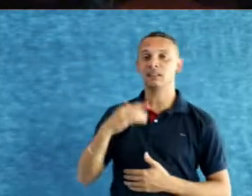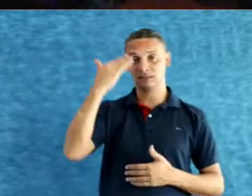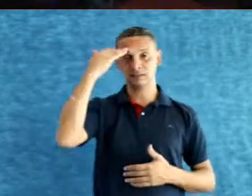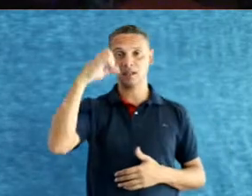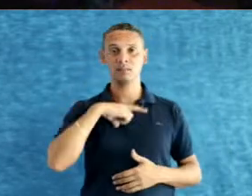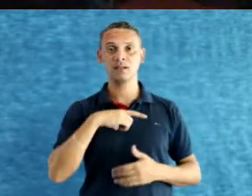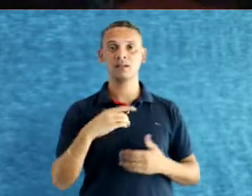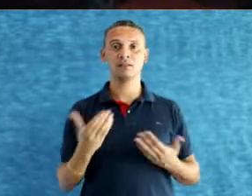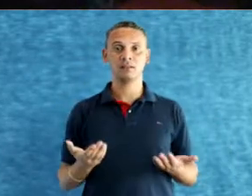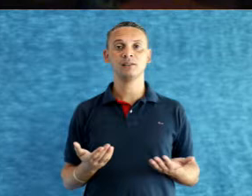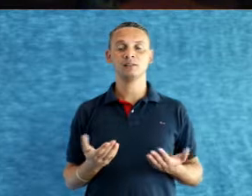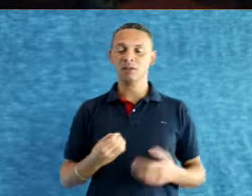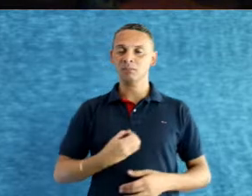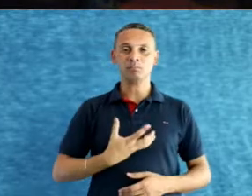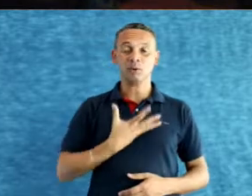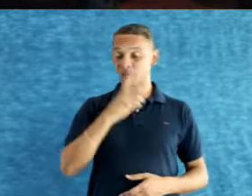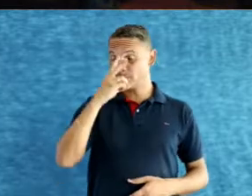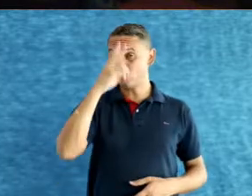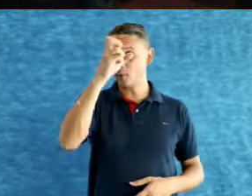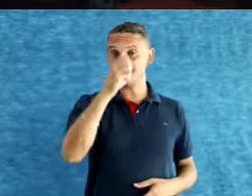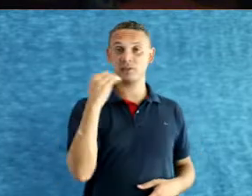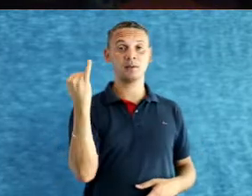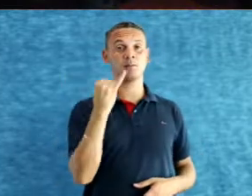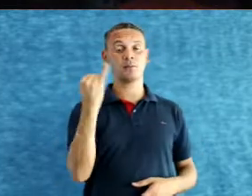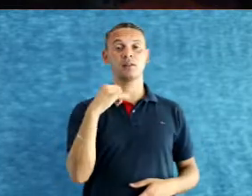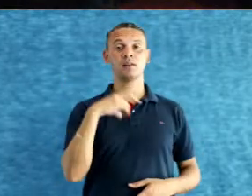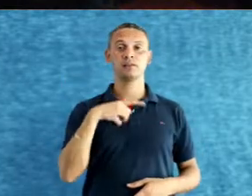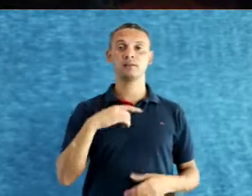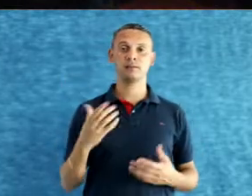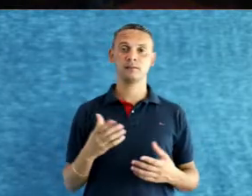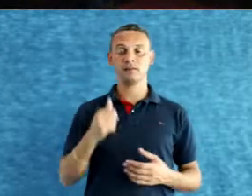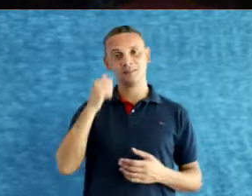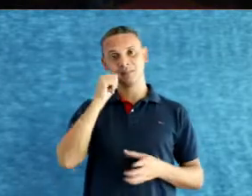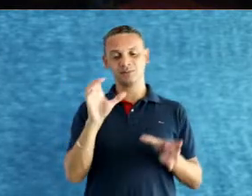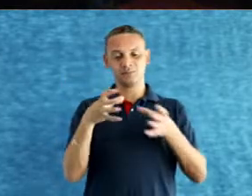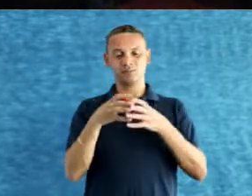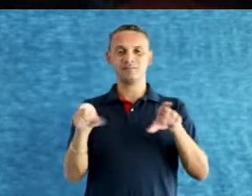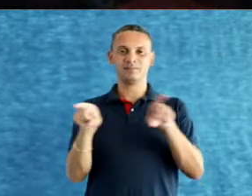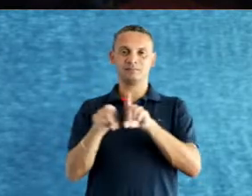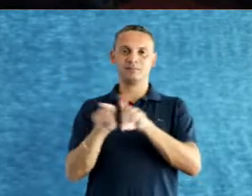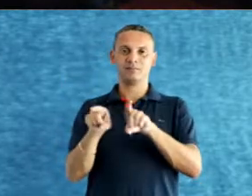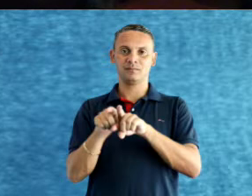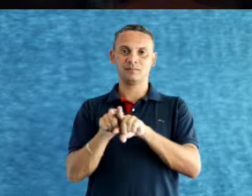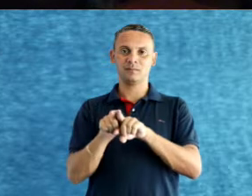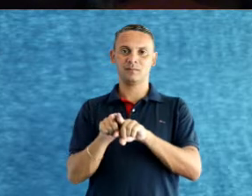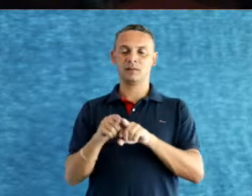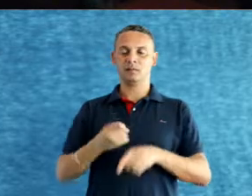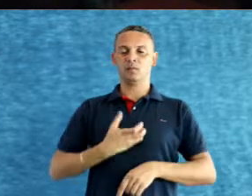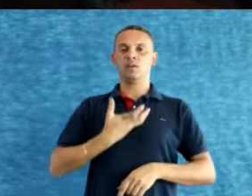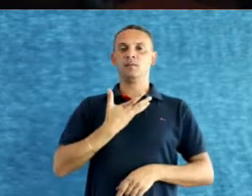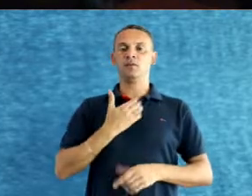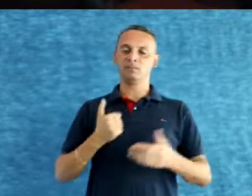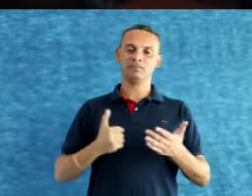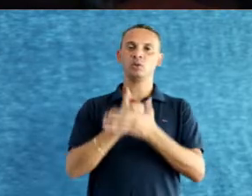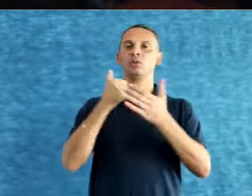E ela une as duas lutas. E chega um momento do poema, é um poema narrativo, que o